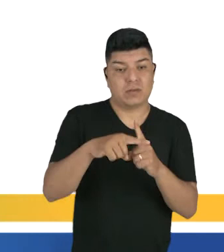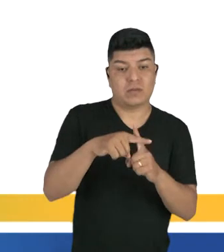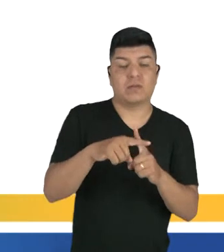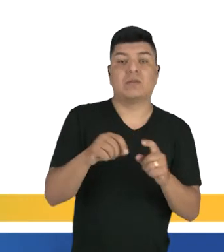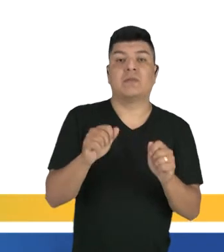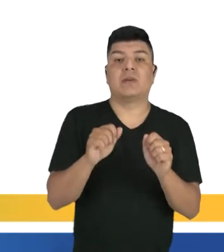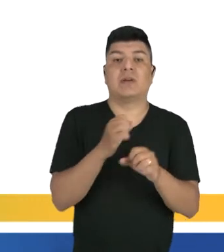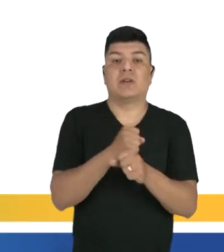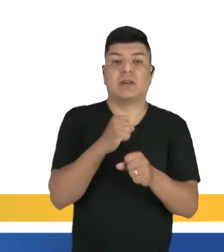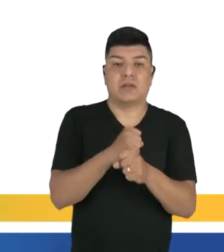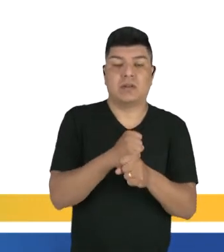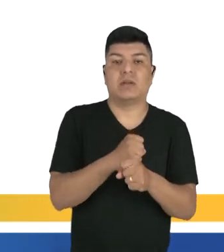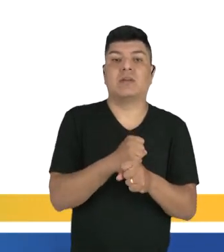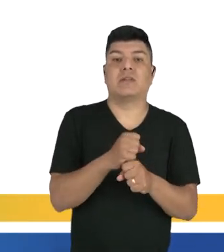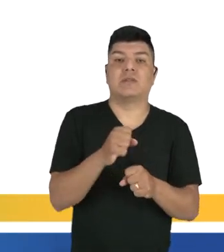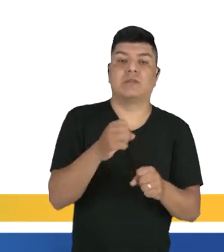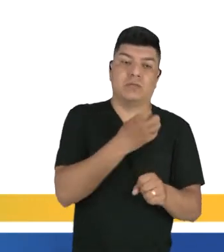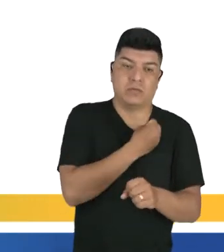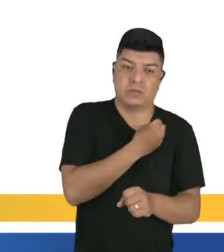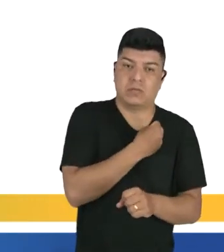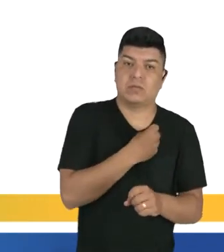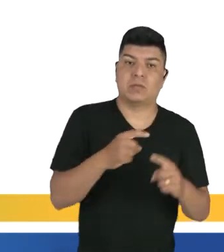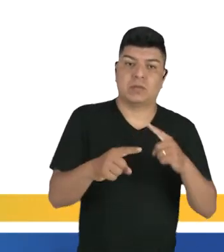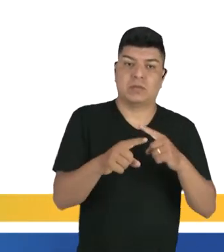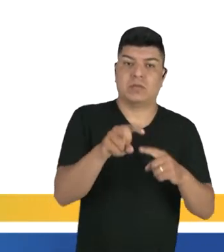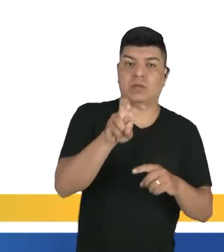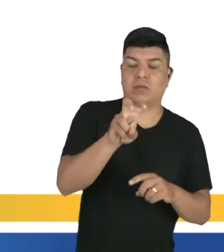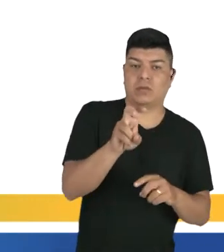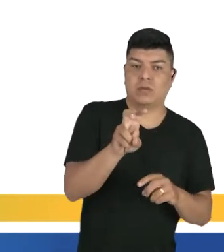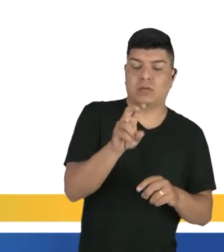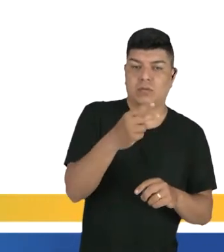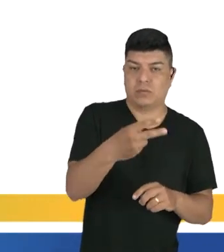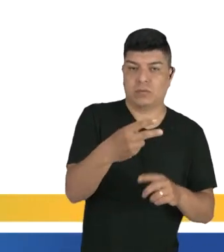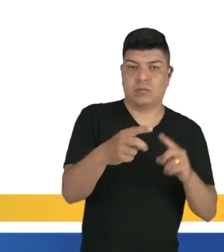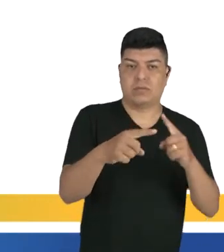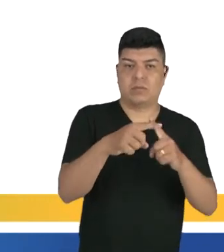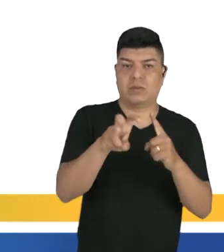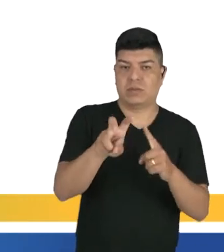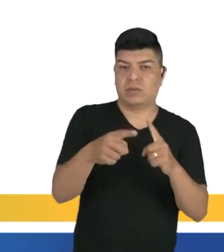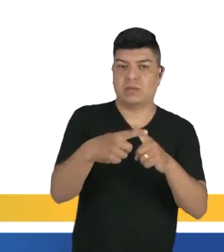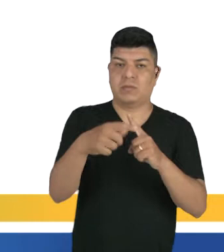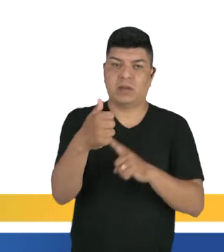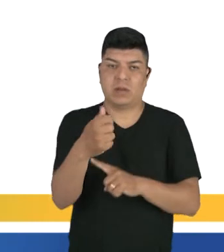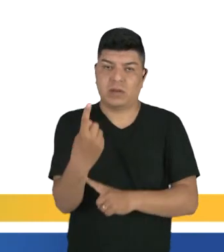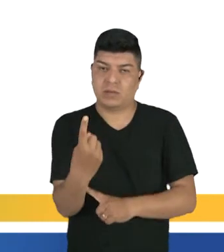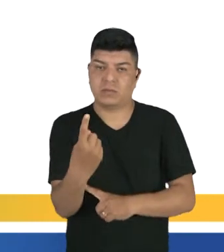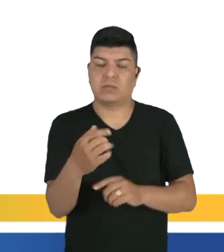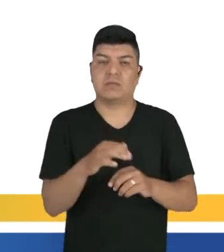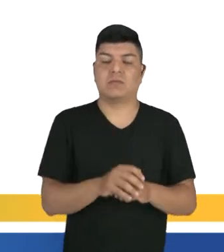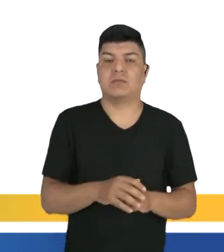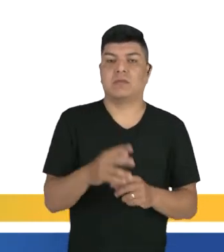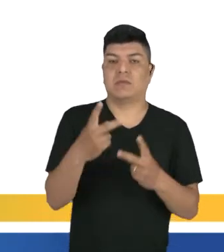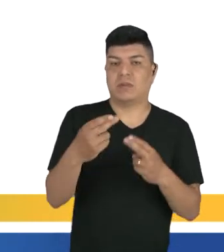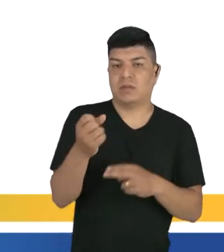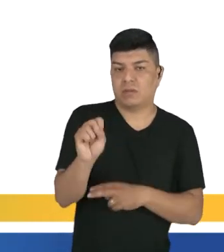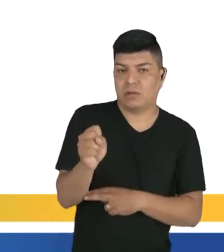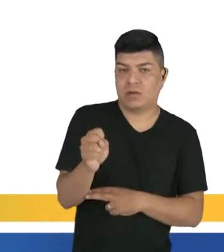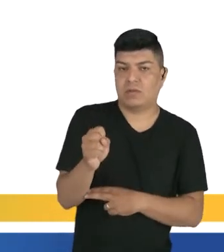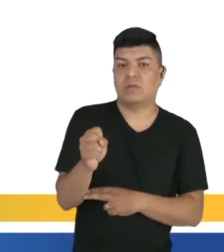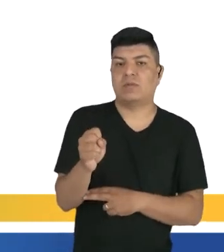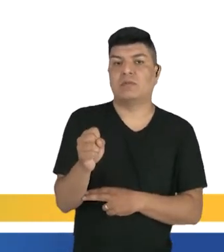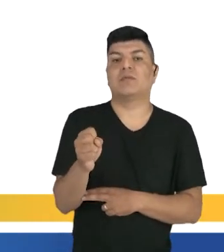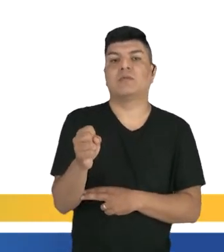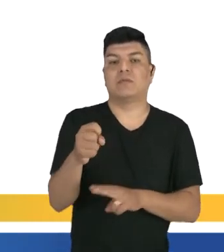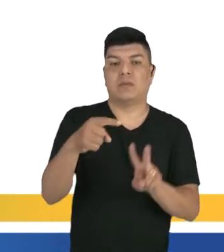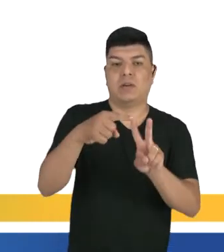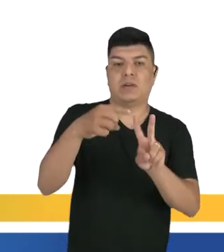somar os números que estão sendo multiplicados por ela. Então 2 mais 5 mais 1. 2 mais 5, 7, mais 1, 8. Então essa soma aí